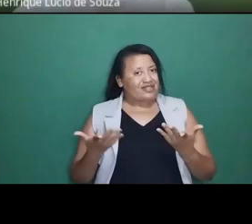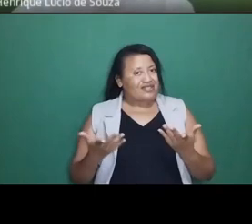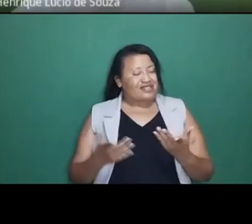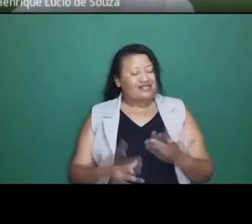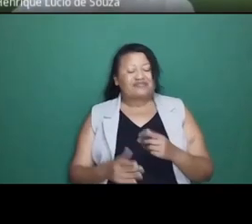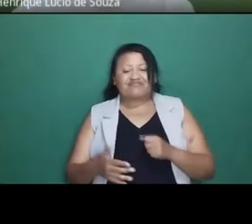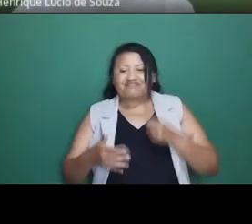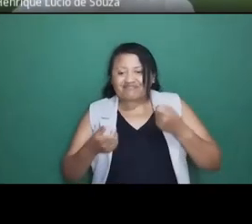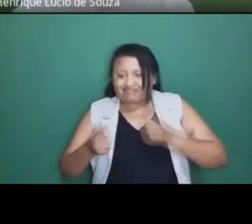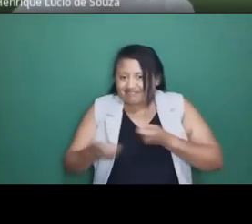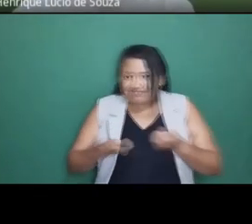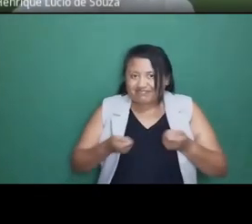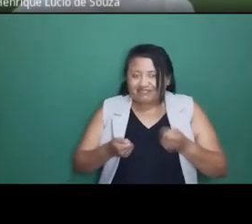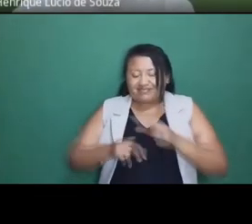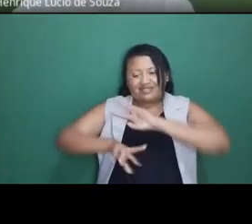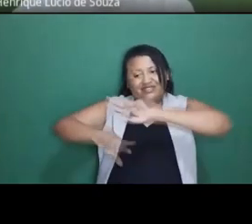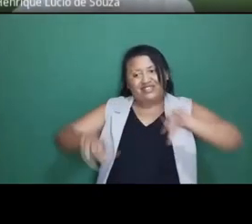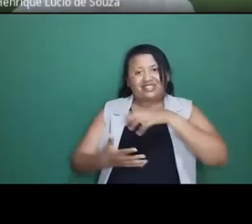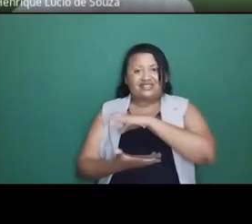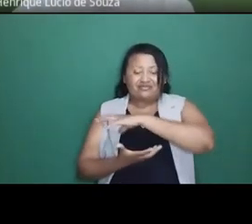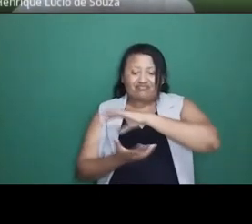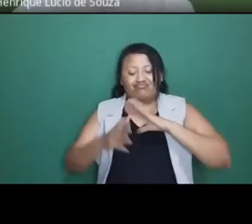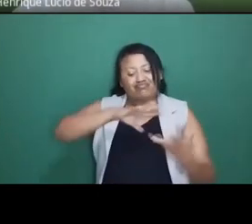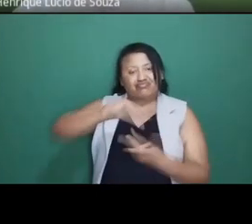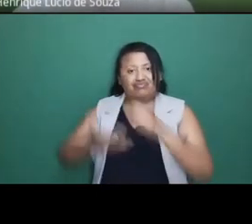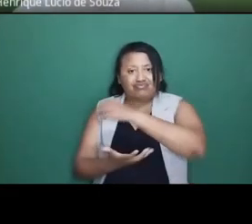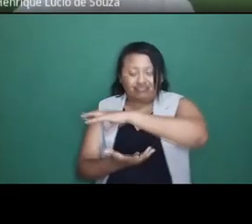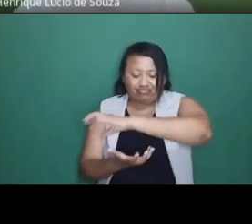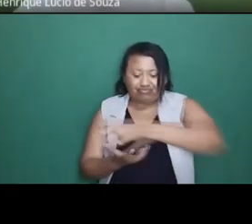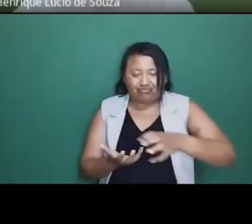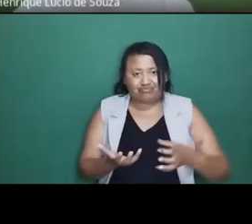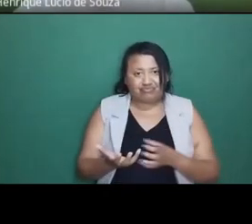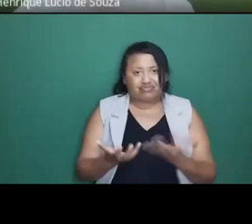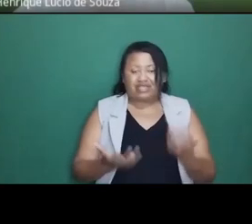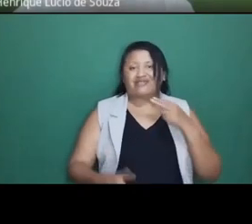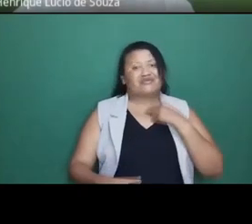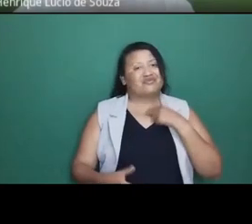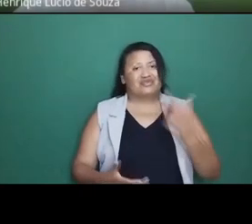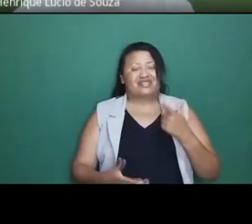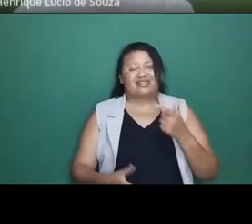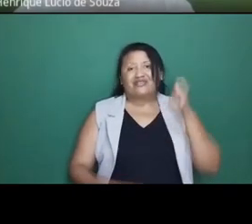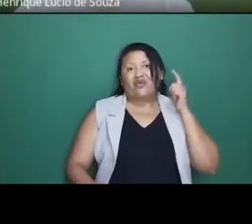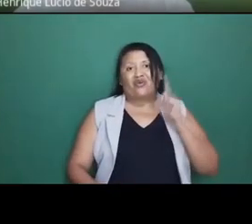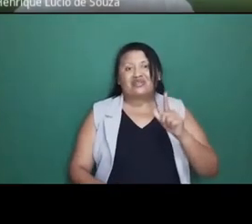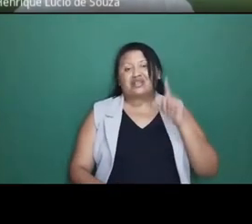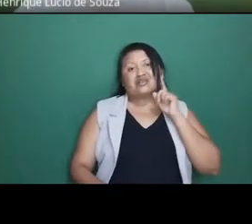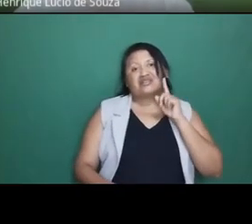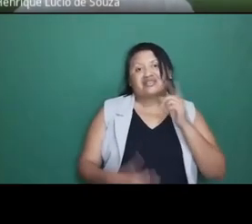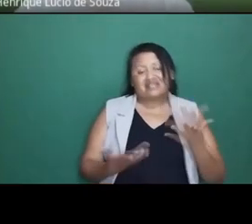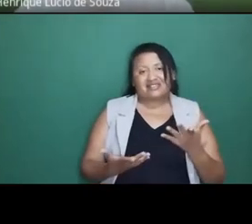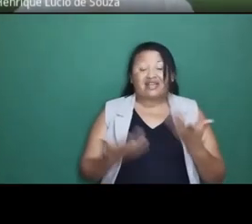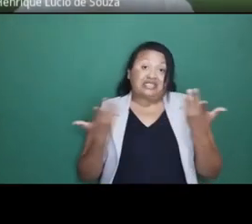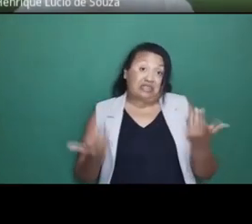Europa não podendo conquistar a Inglaterra pela força militar Bonaparte tentou vencer pela força Econômica